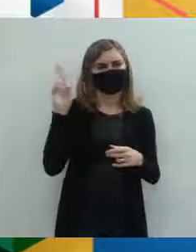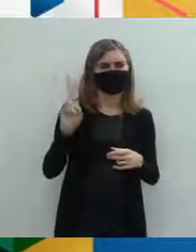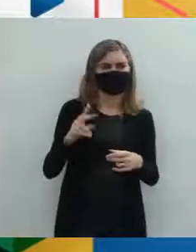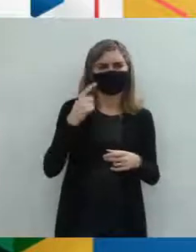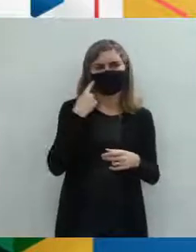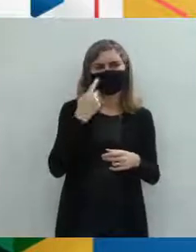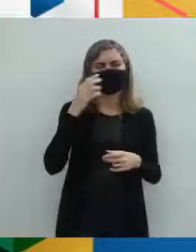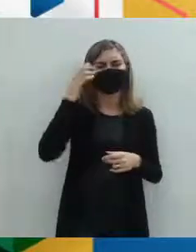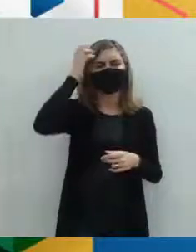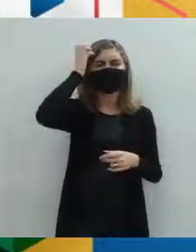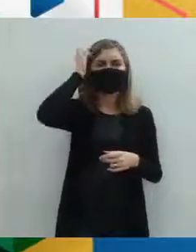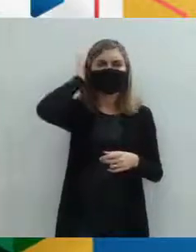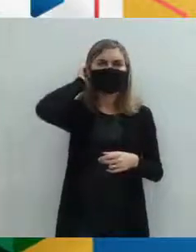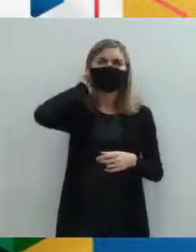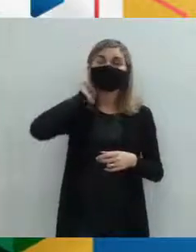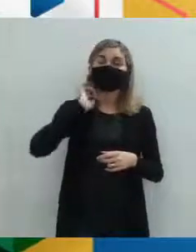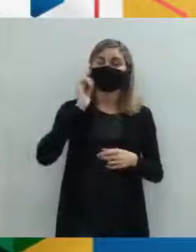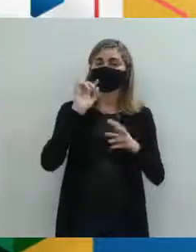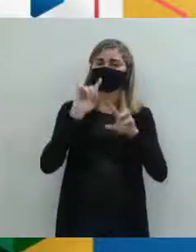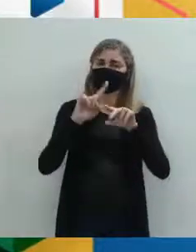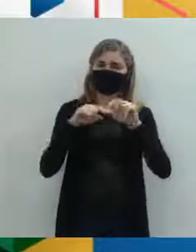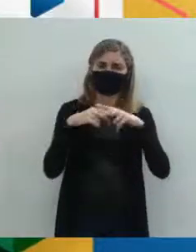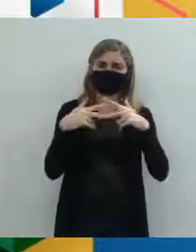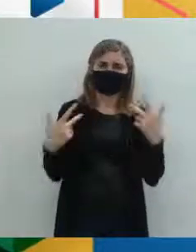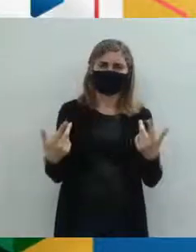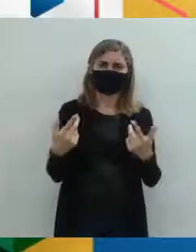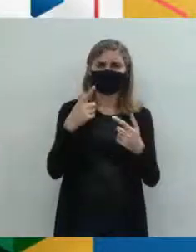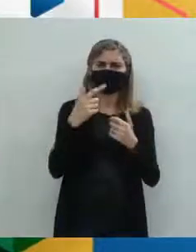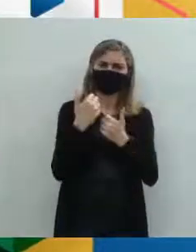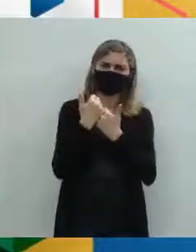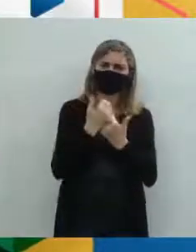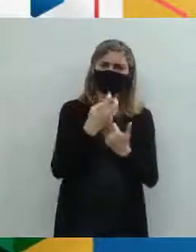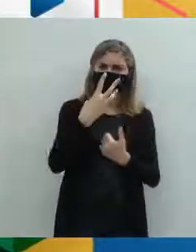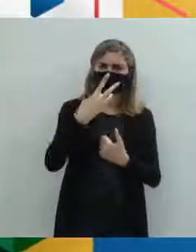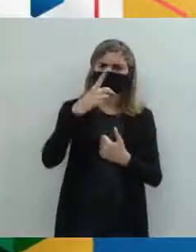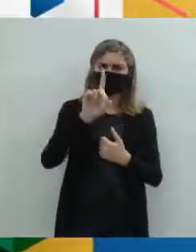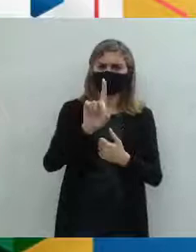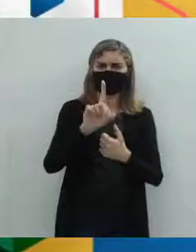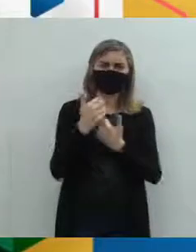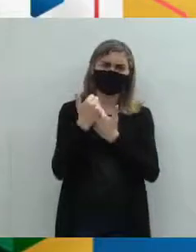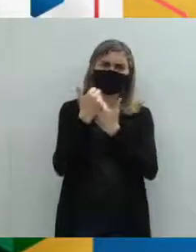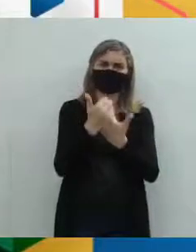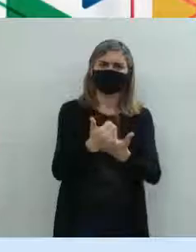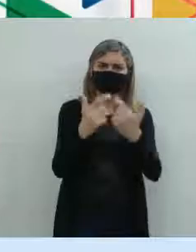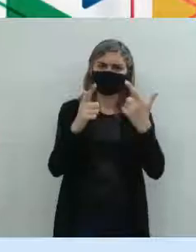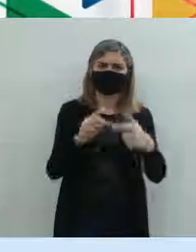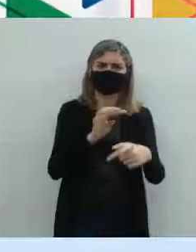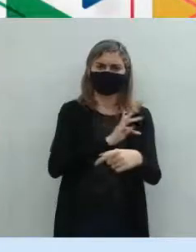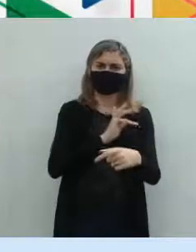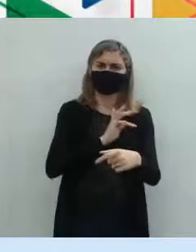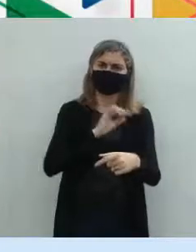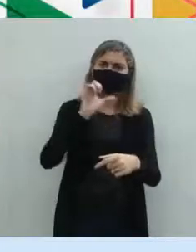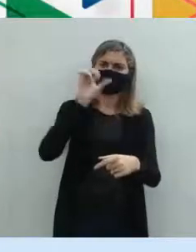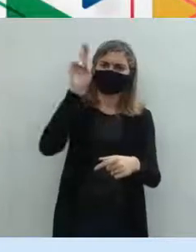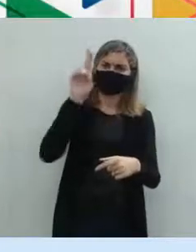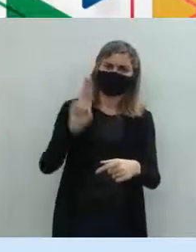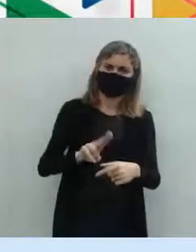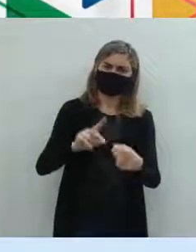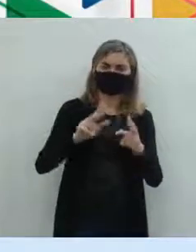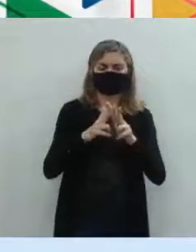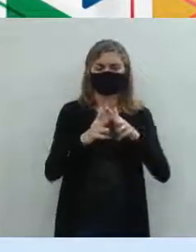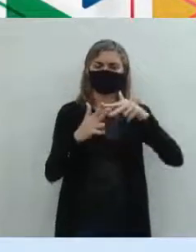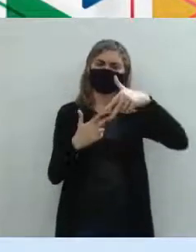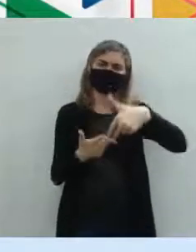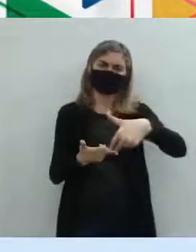sombra. E aí, objetos tridimensionais representados no espaço bidimensional através da técnica de luz e sombra. A gente está acabando de ver isso